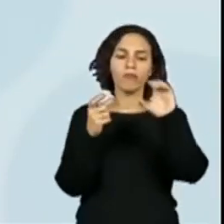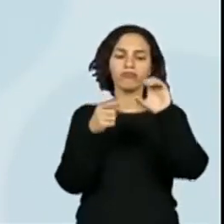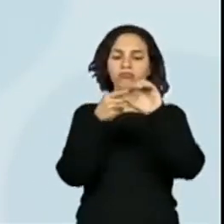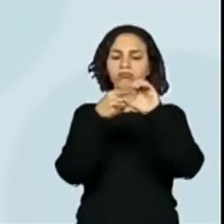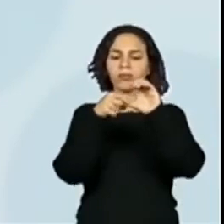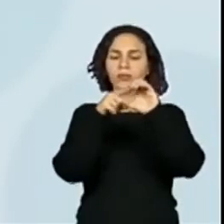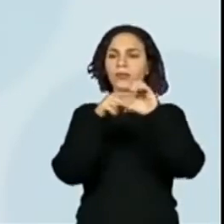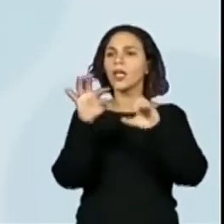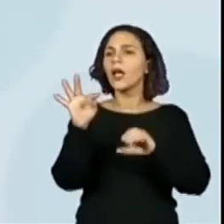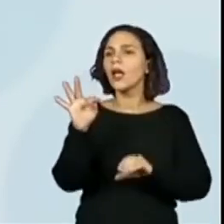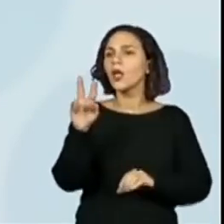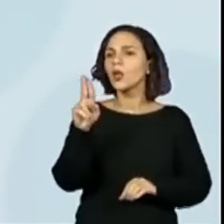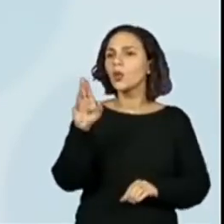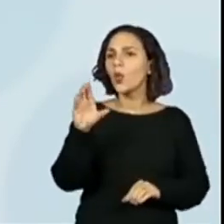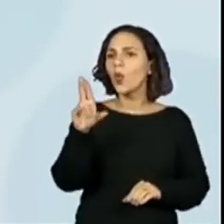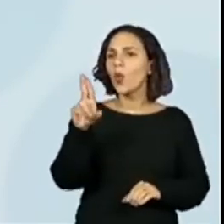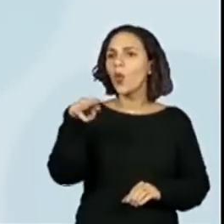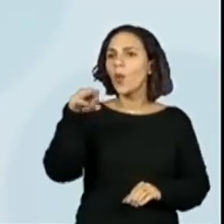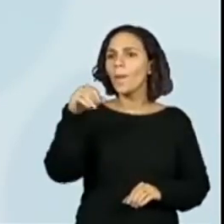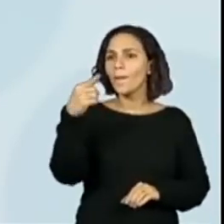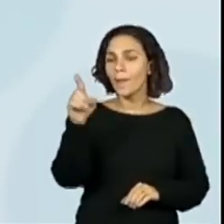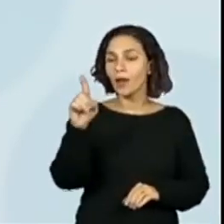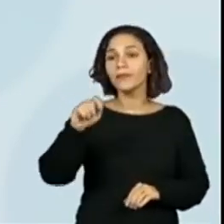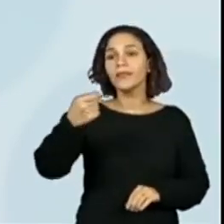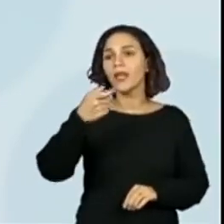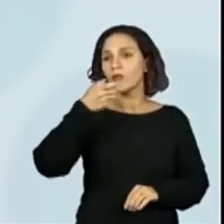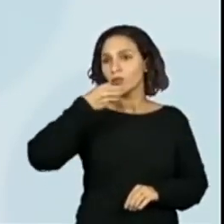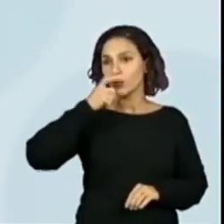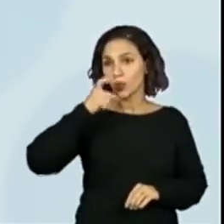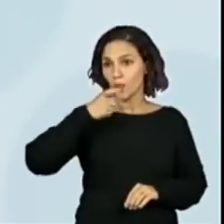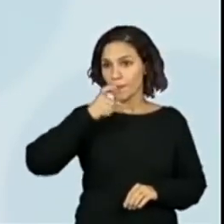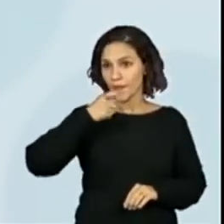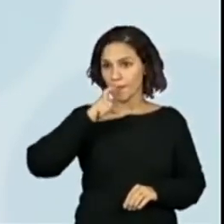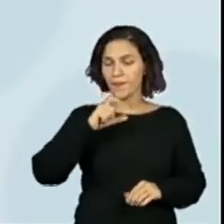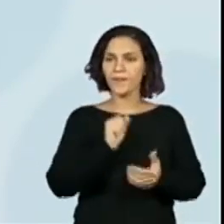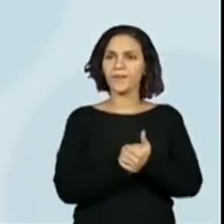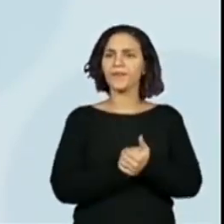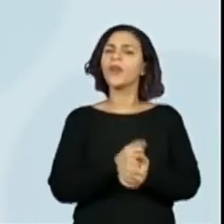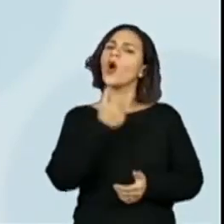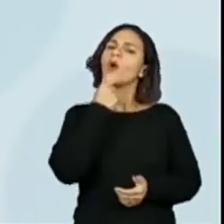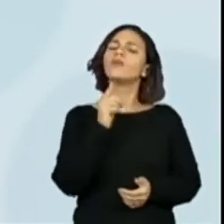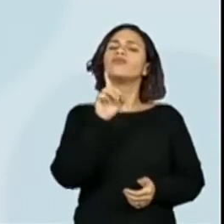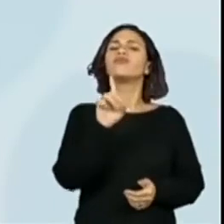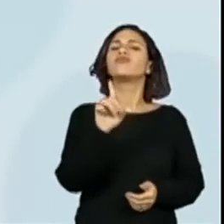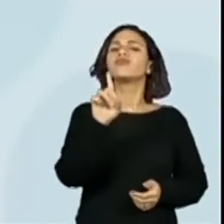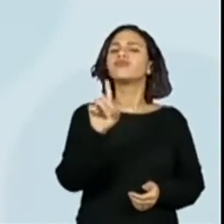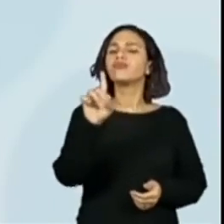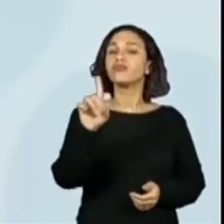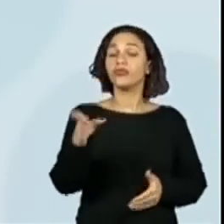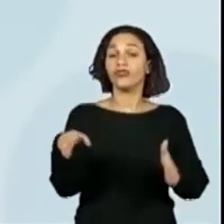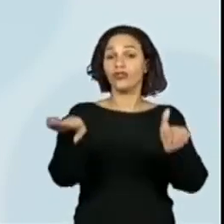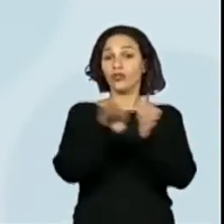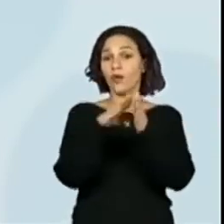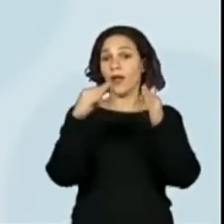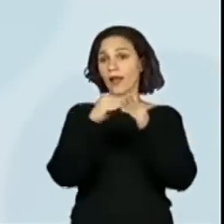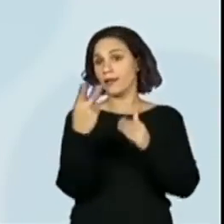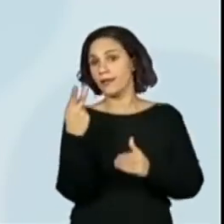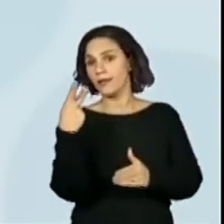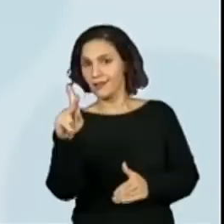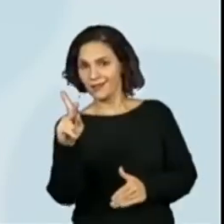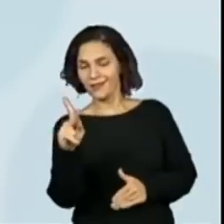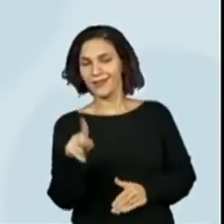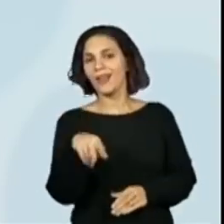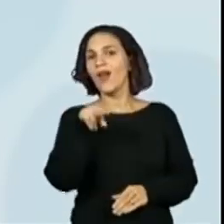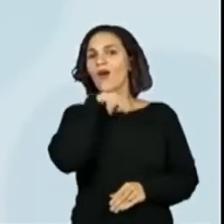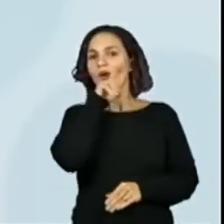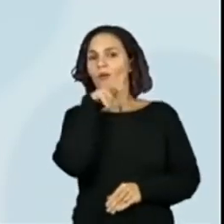tucumã. Os fâmulos foram. Chegaram à casa da cobra grande. Esta